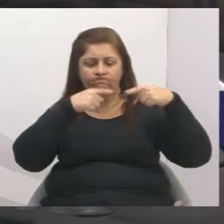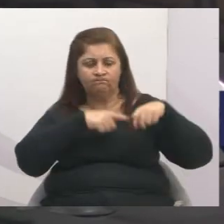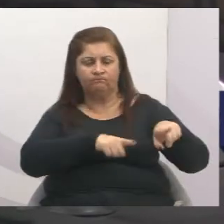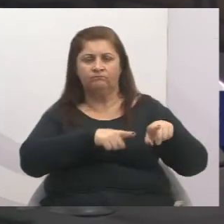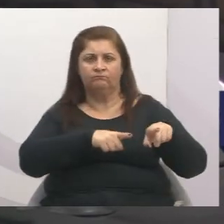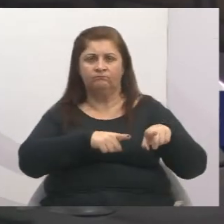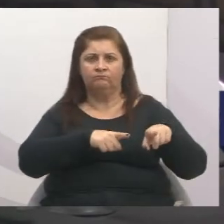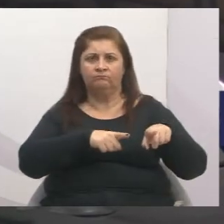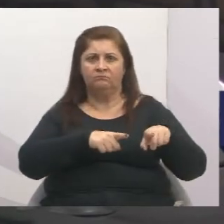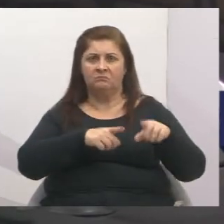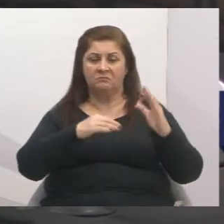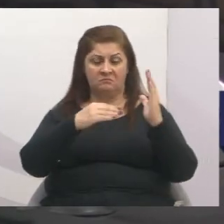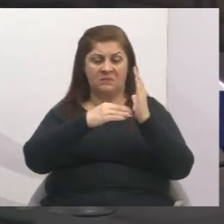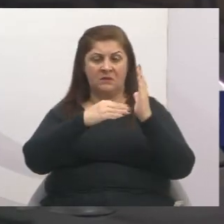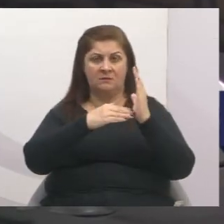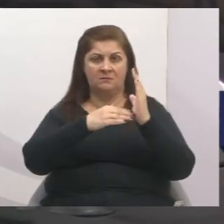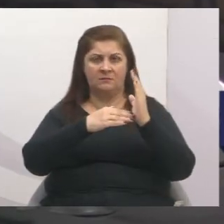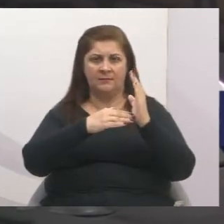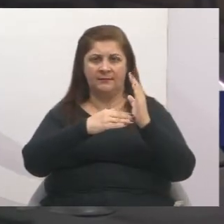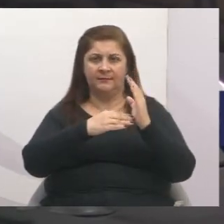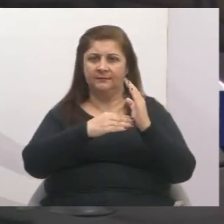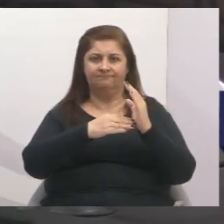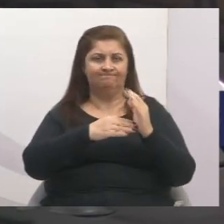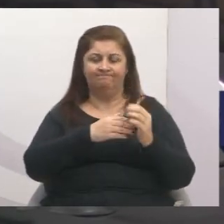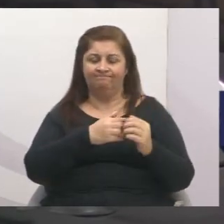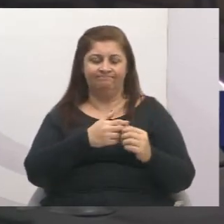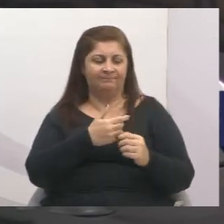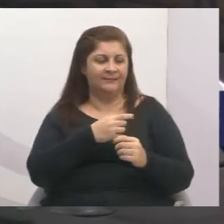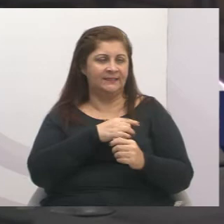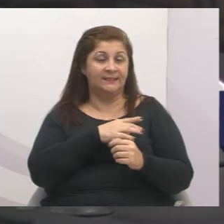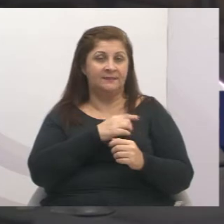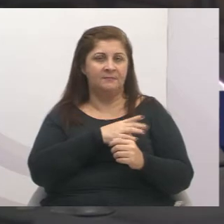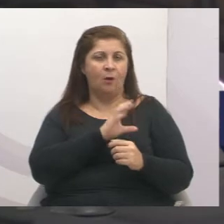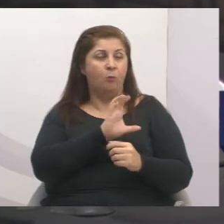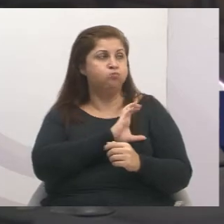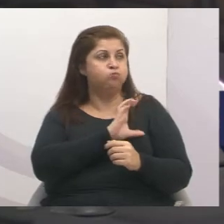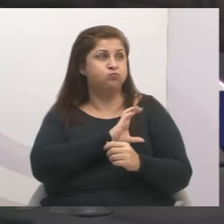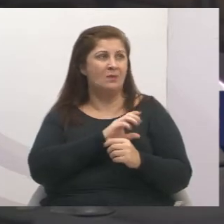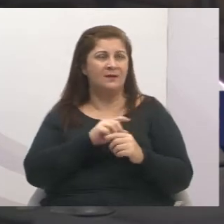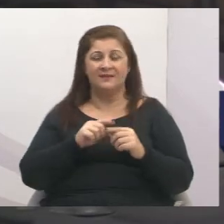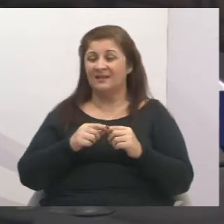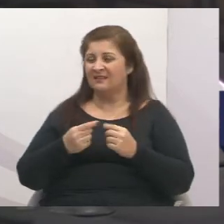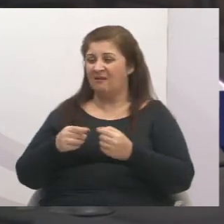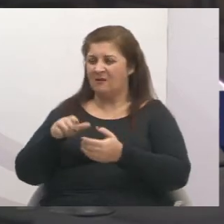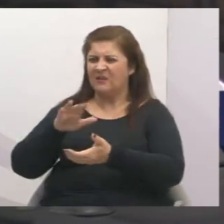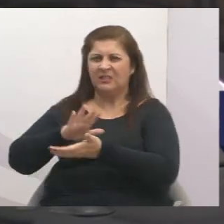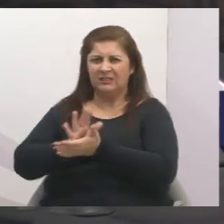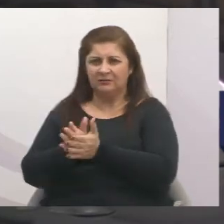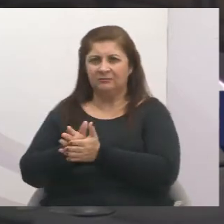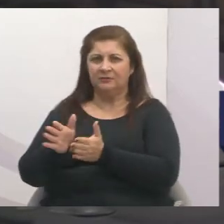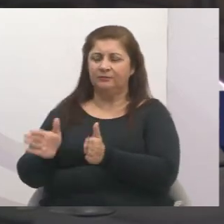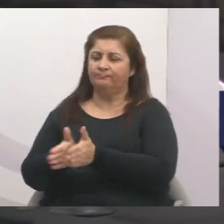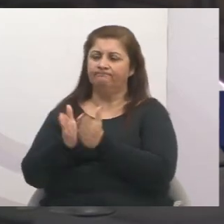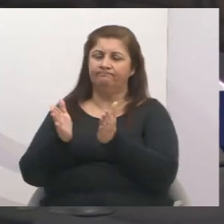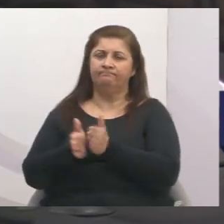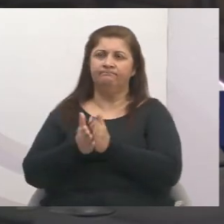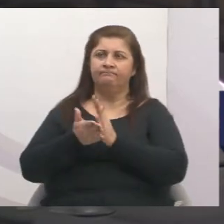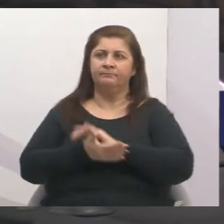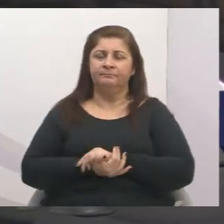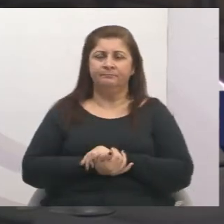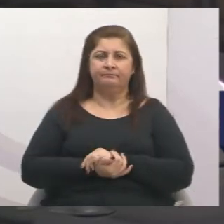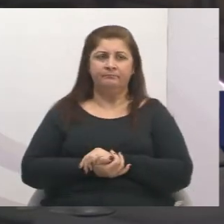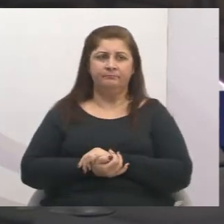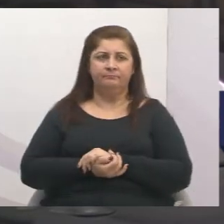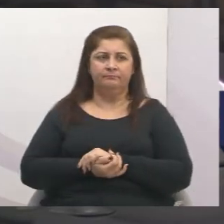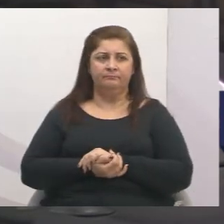para defender o interesse dos poderosos, mas cordeirinhos, se não covardes, para defender o interesse dos que menos